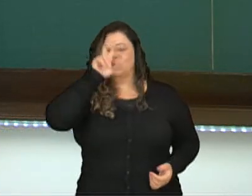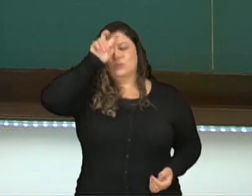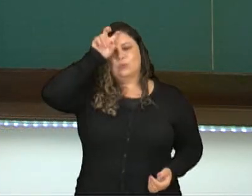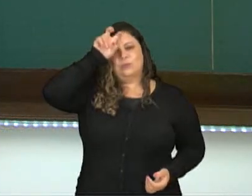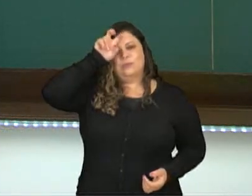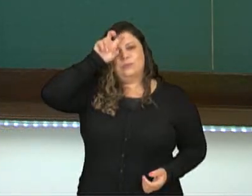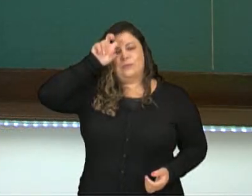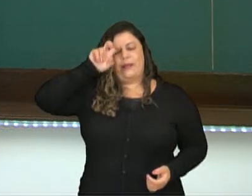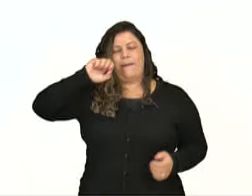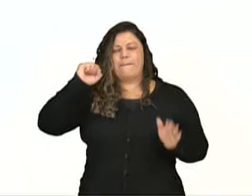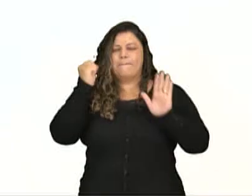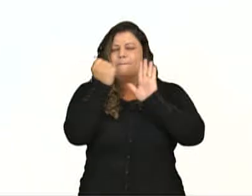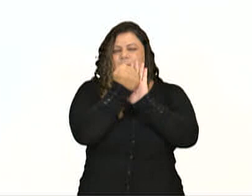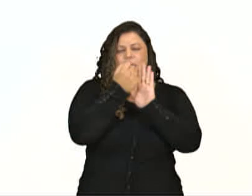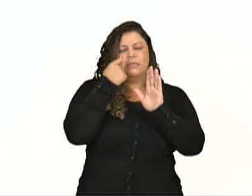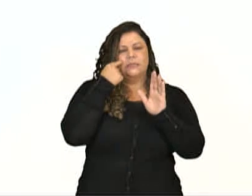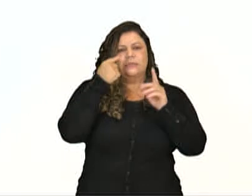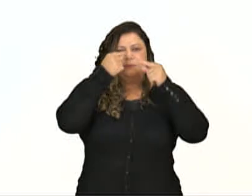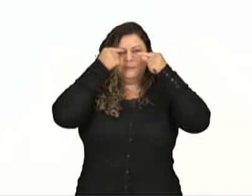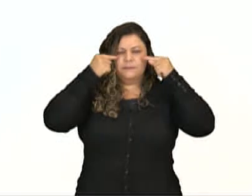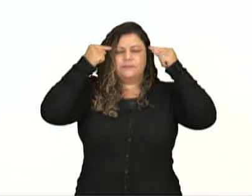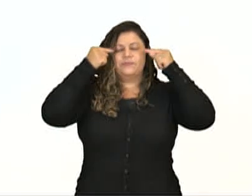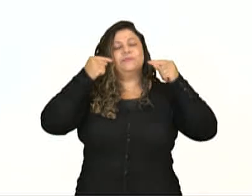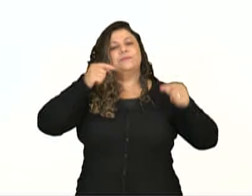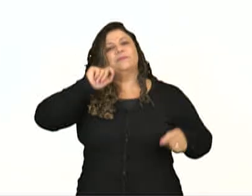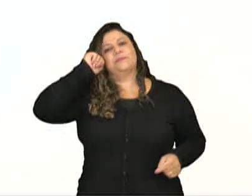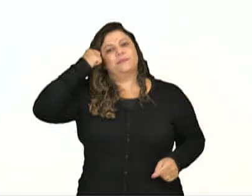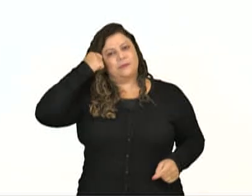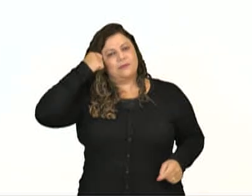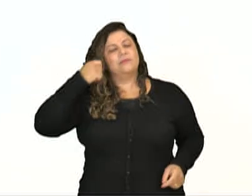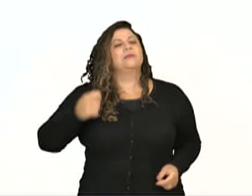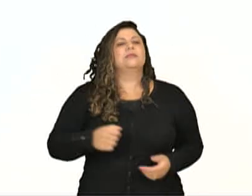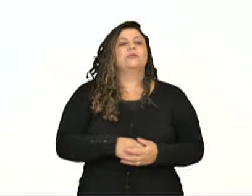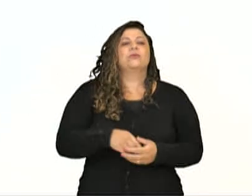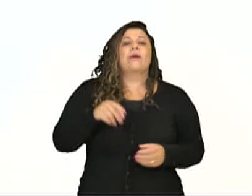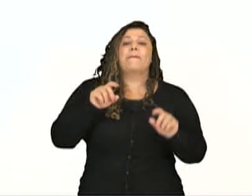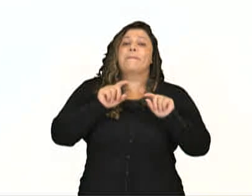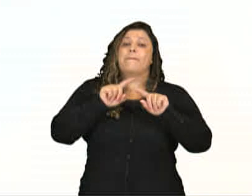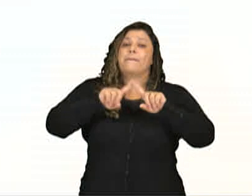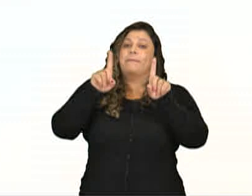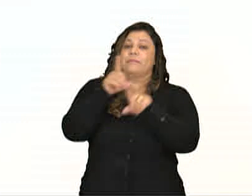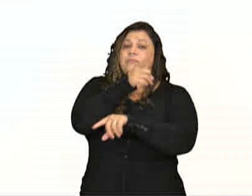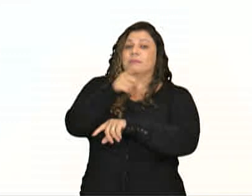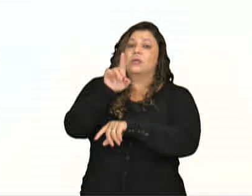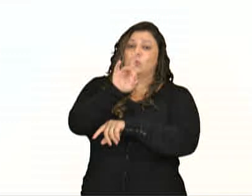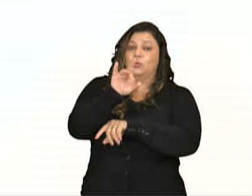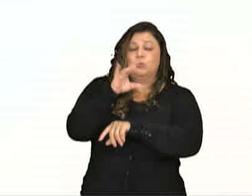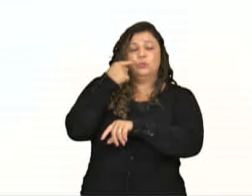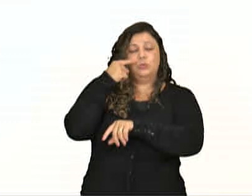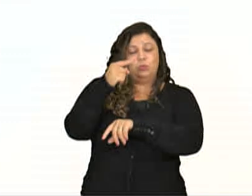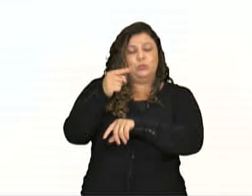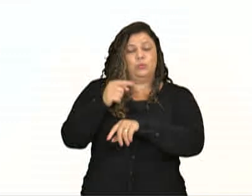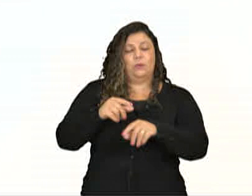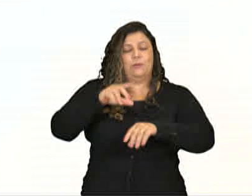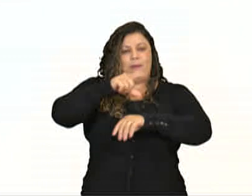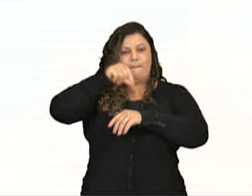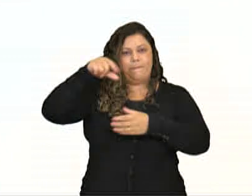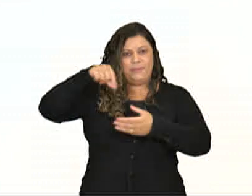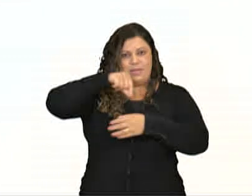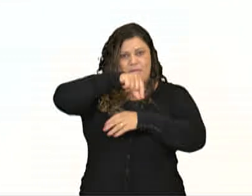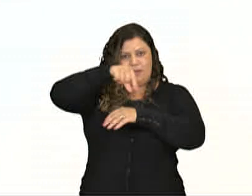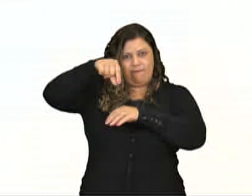preto assim, né? Então as palhetas tinham essa função, mas não somente moer os pigmentos de malaquita. Também eram